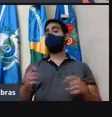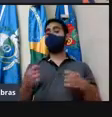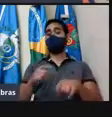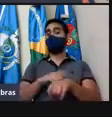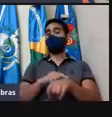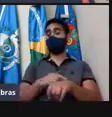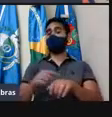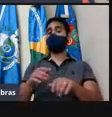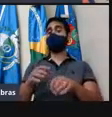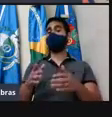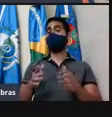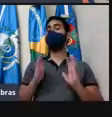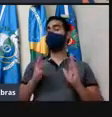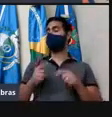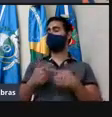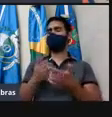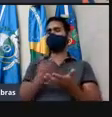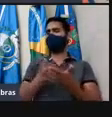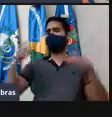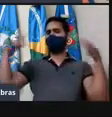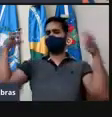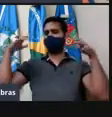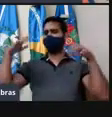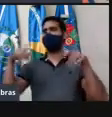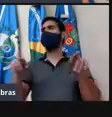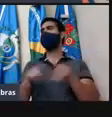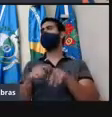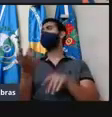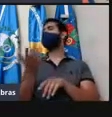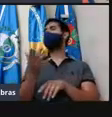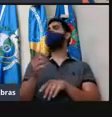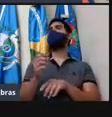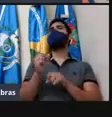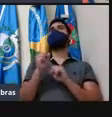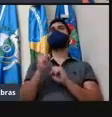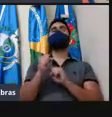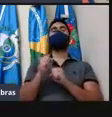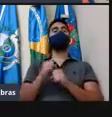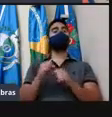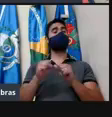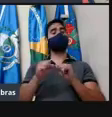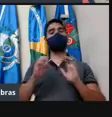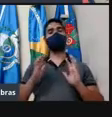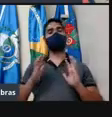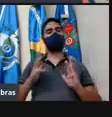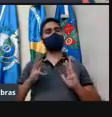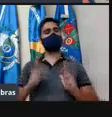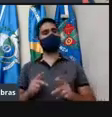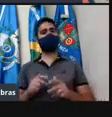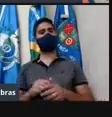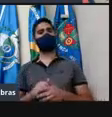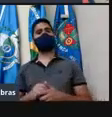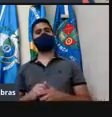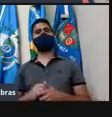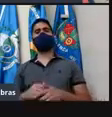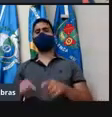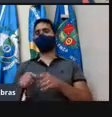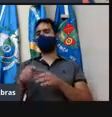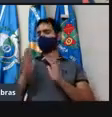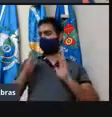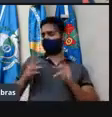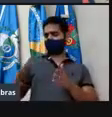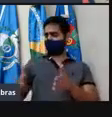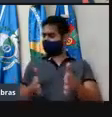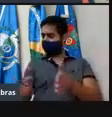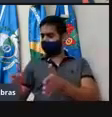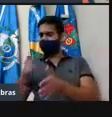porque estão chegando o período de chuvas aí, e a gente espera aí que possa ser limpado o córrego, desobstruído, para que